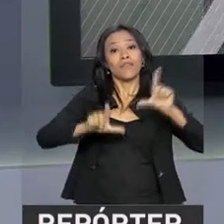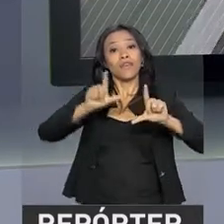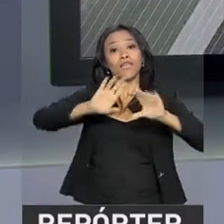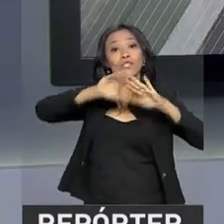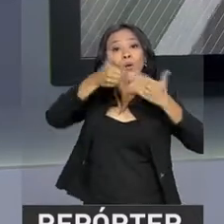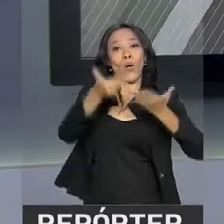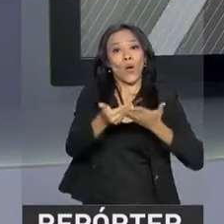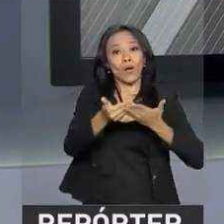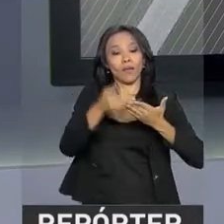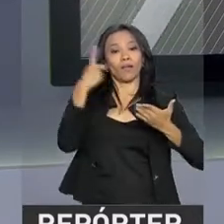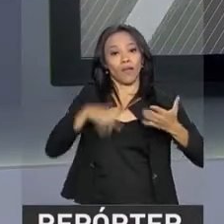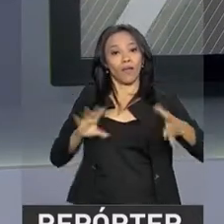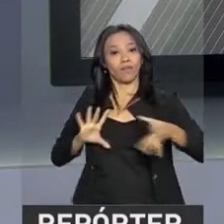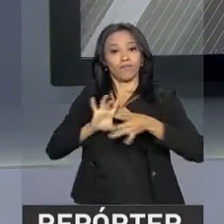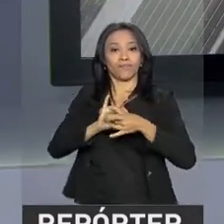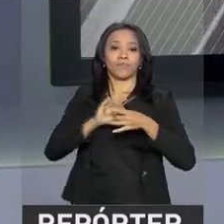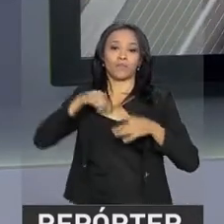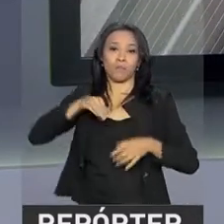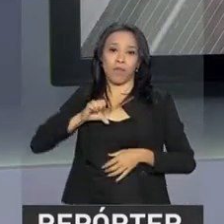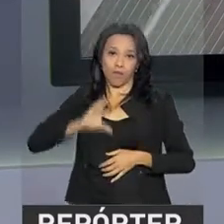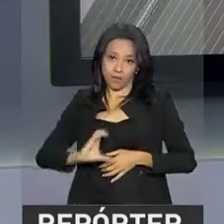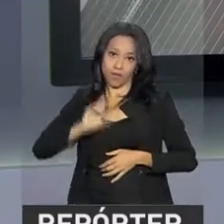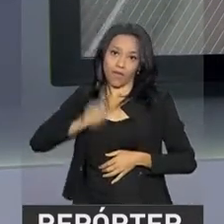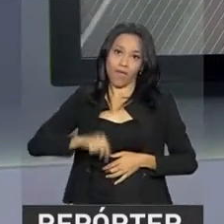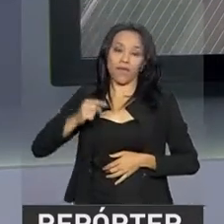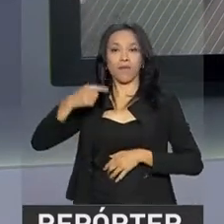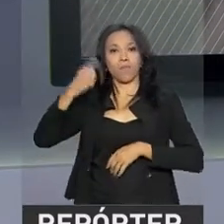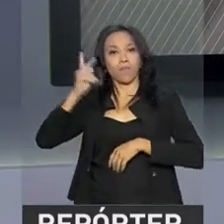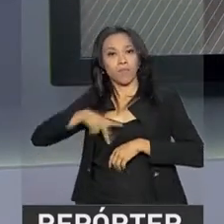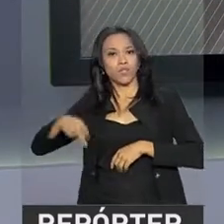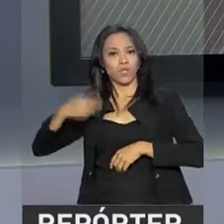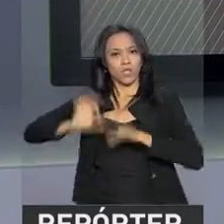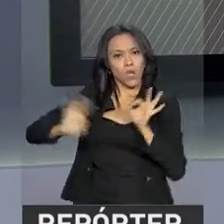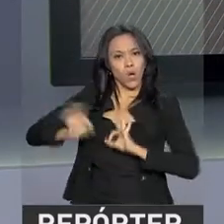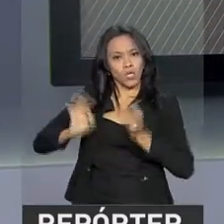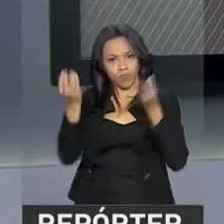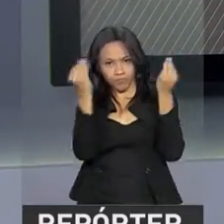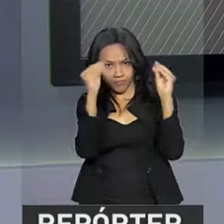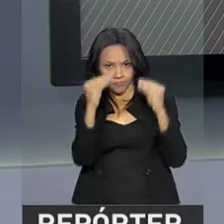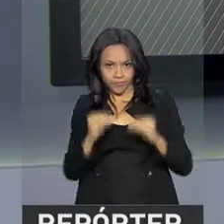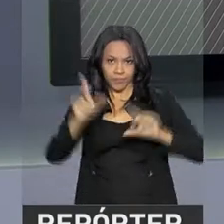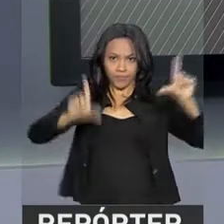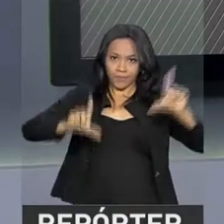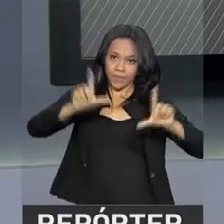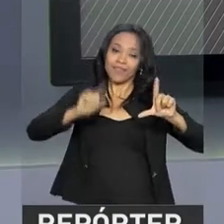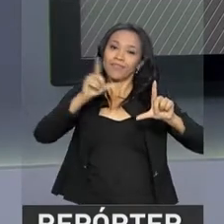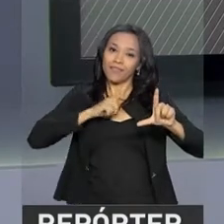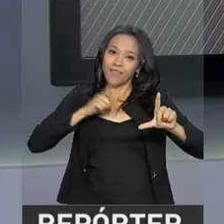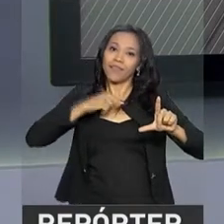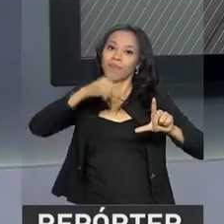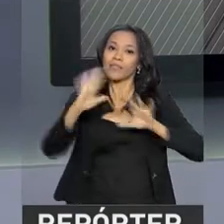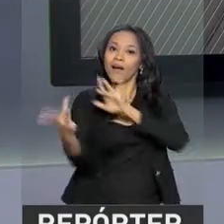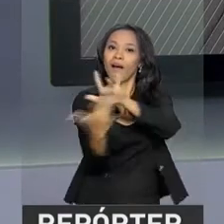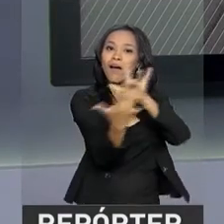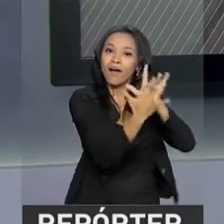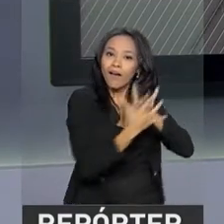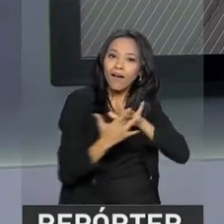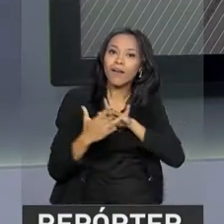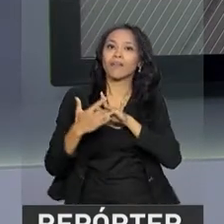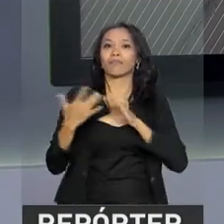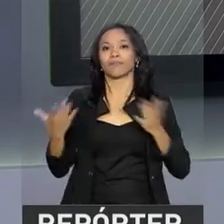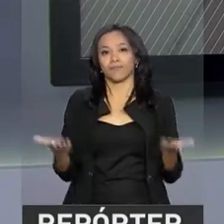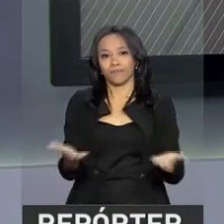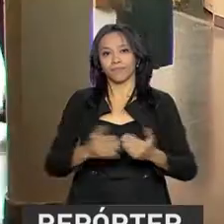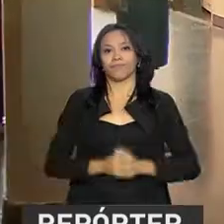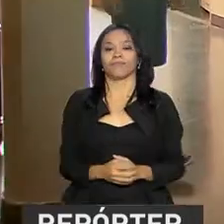o programa é produzido por educadores e na temporada de 2018 conta com uma maior integração com os telespectadores